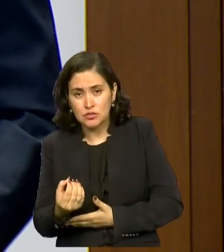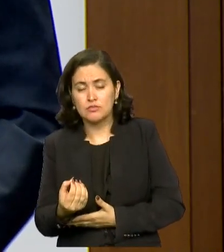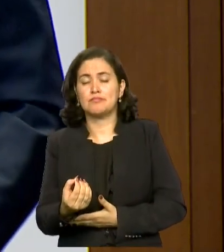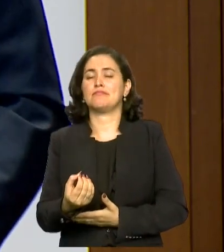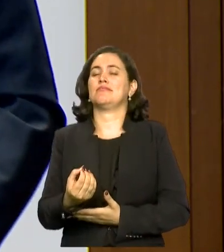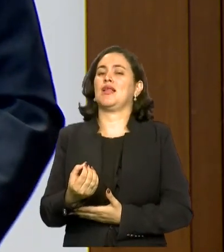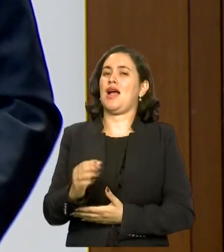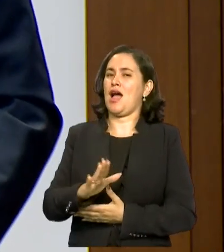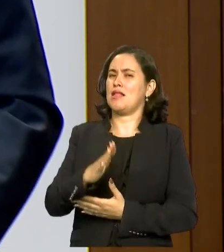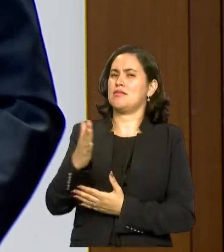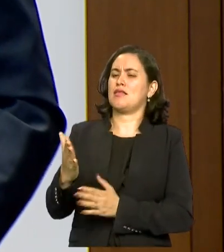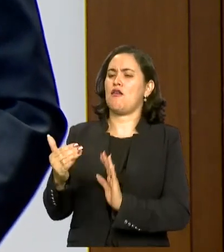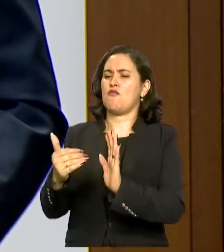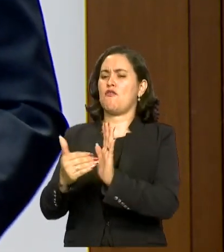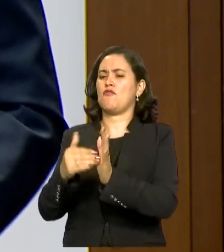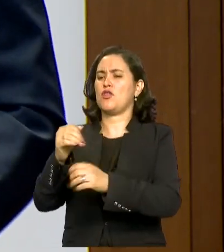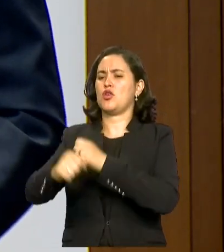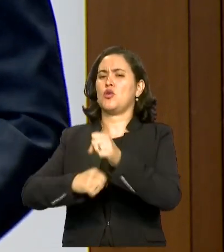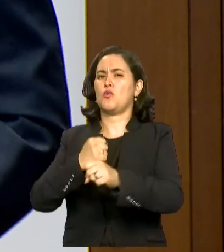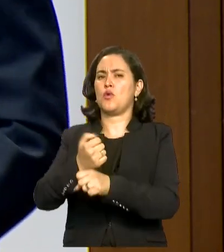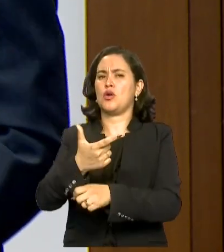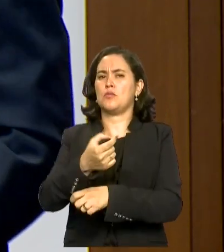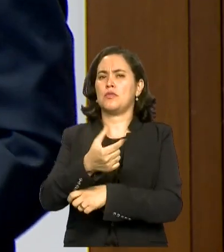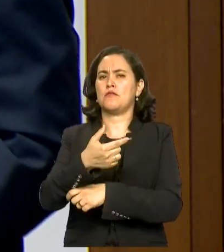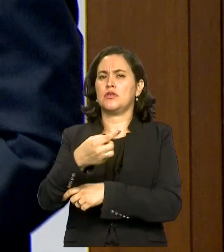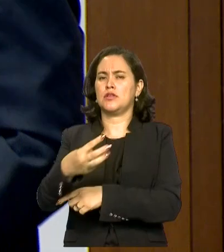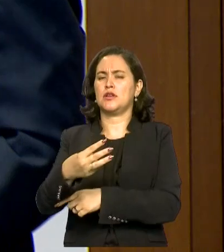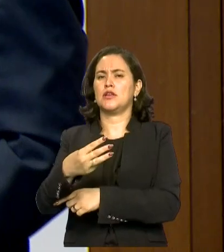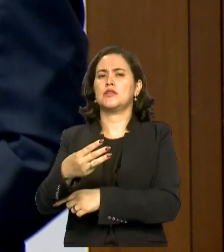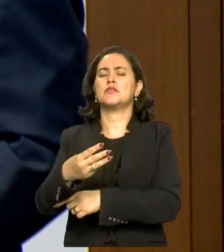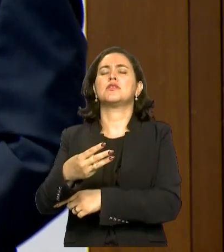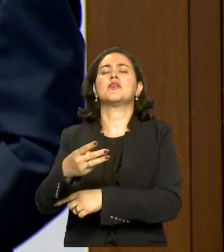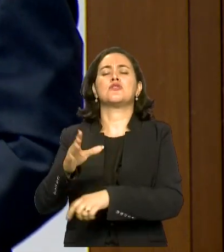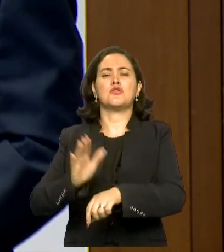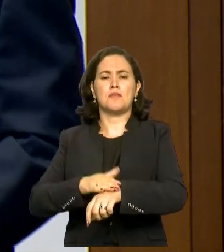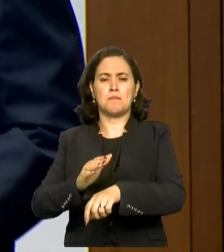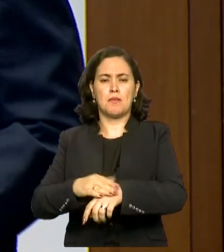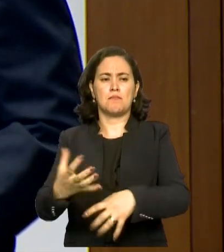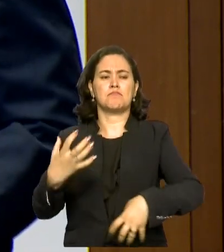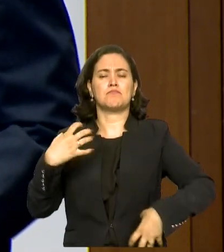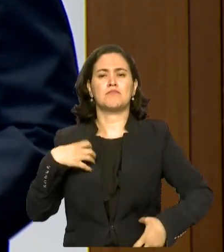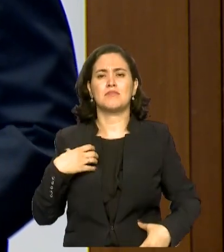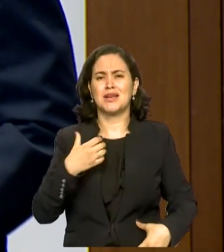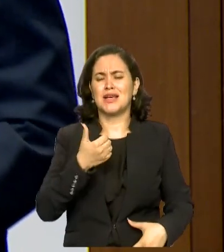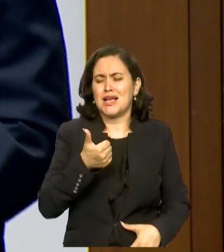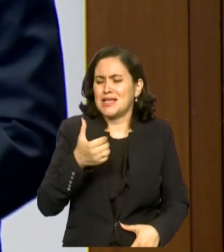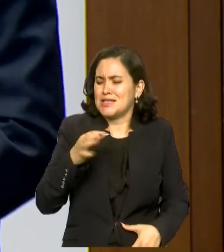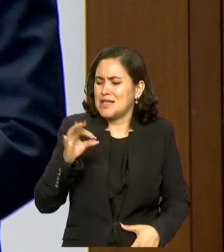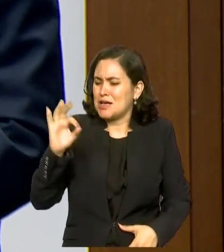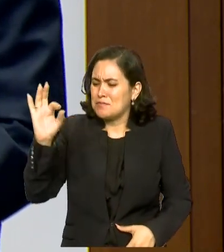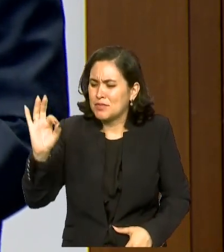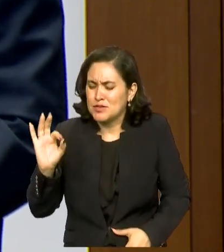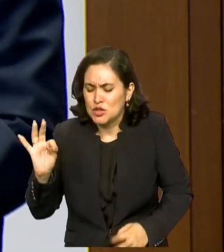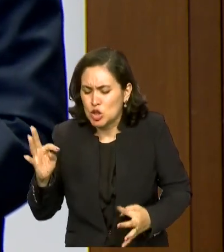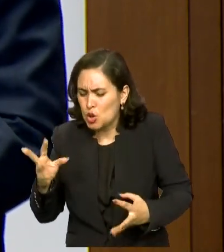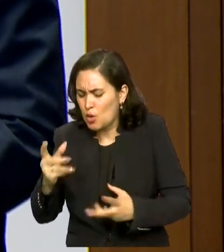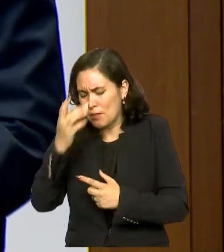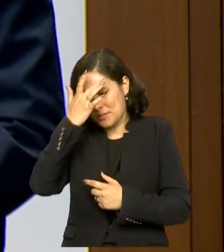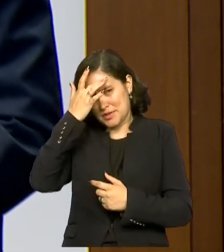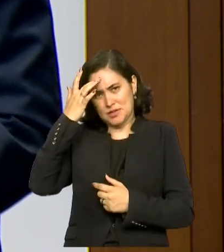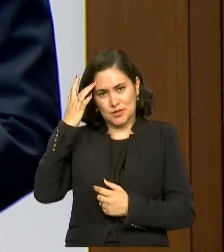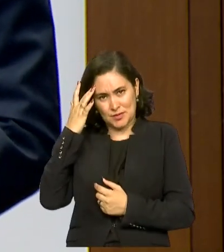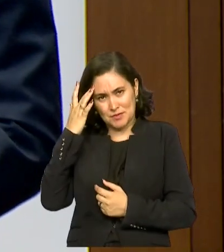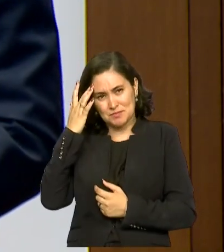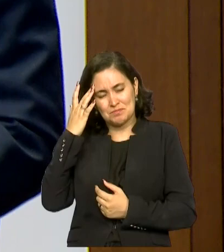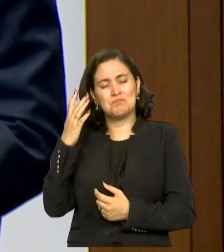de 100% das pessoas que aguardavam por essa convocação. Então, para mim, é um momento de muita felicidade, felicidade